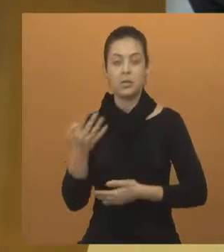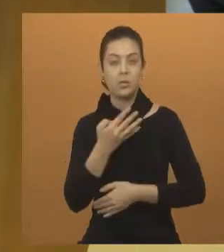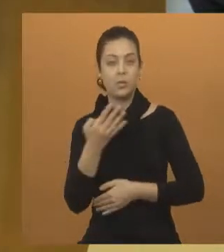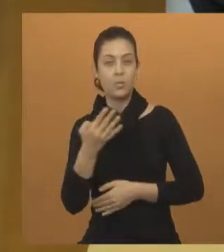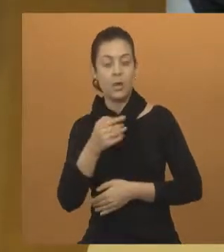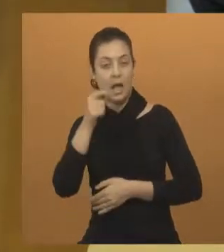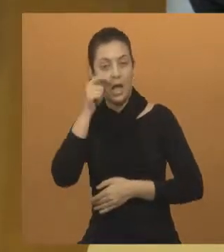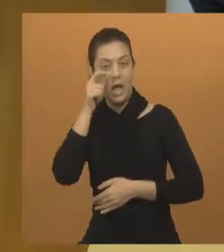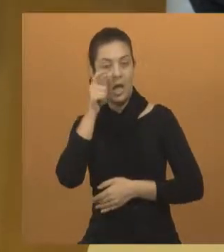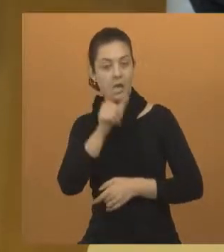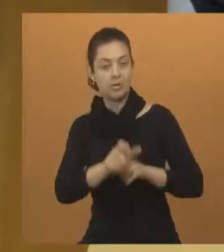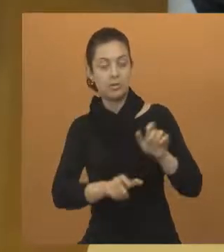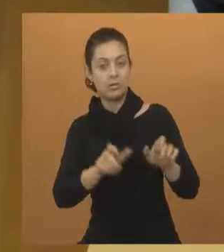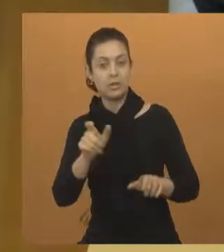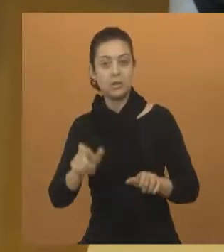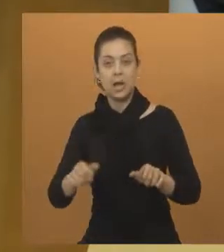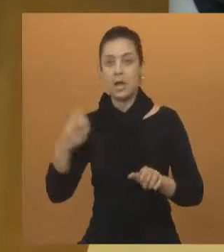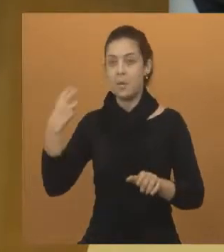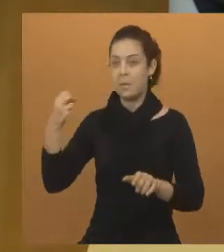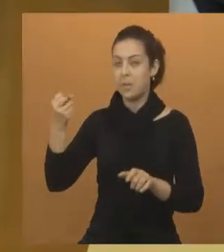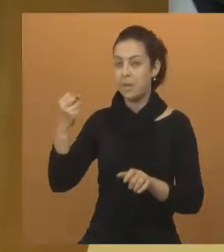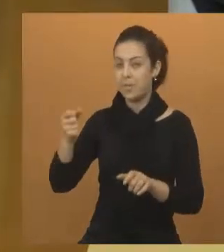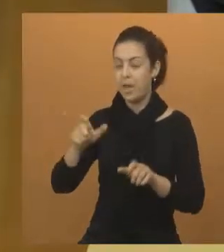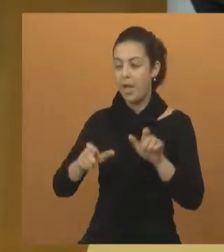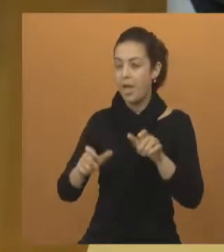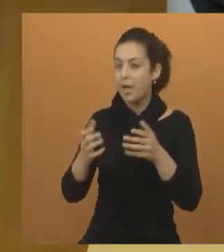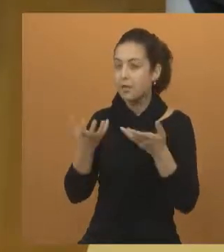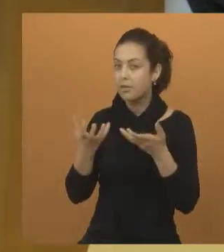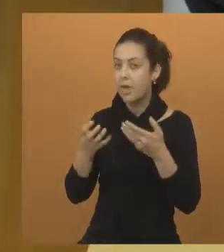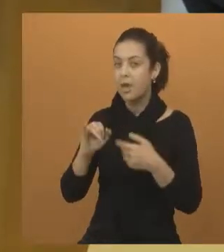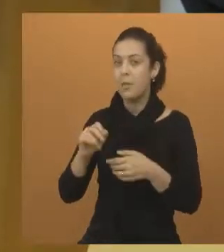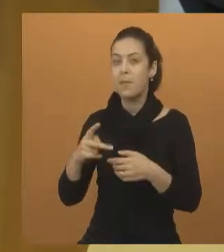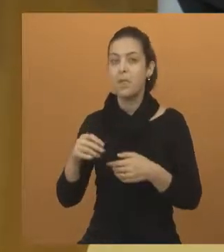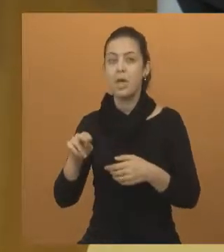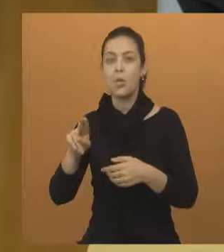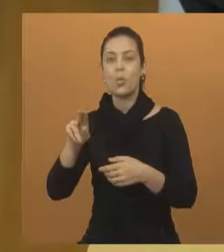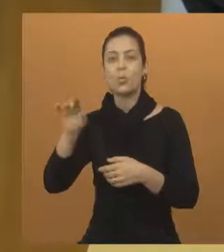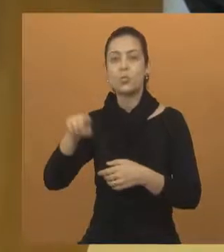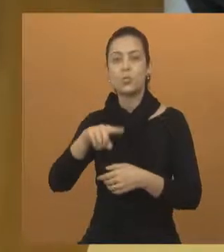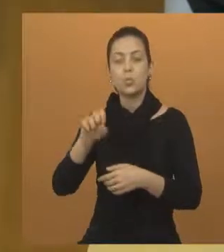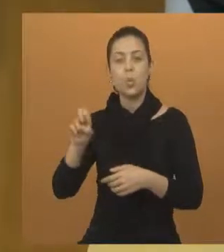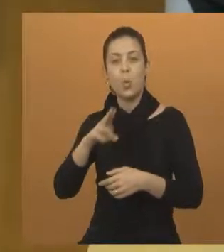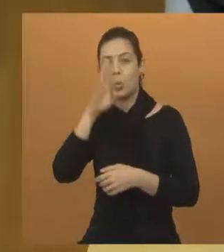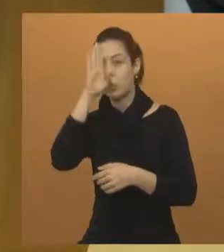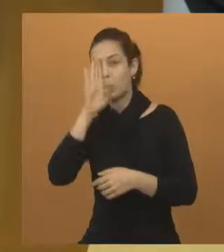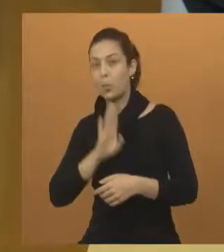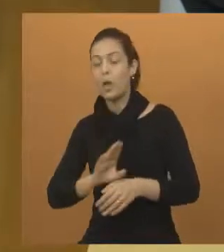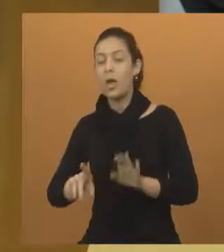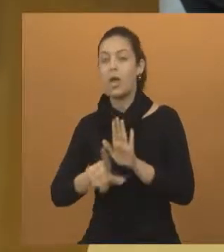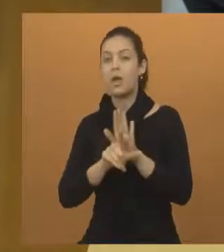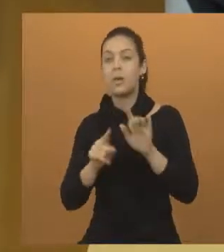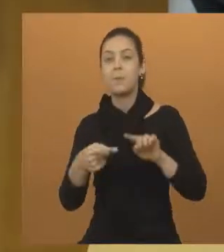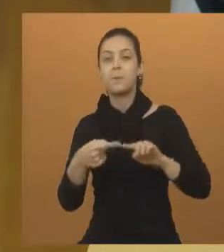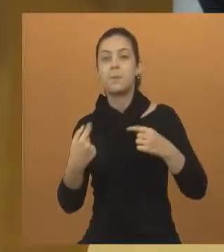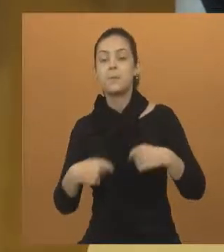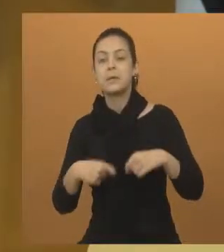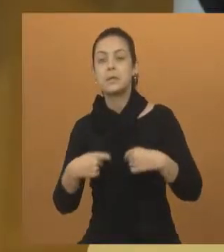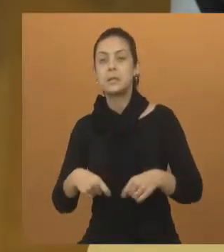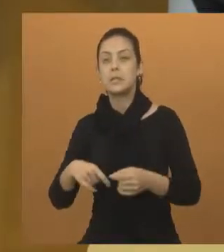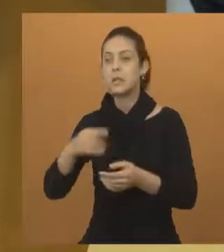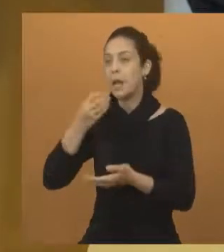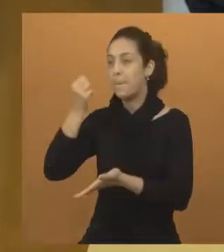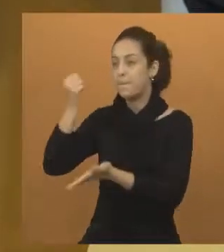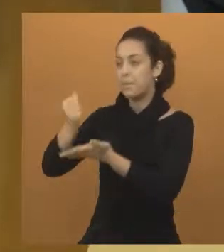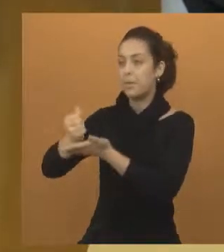o interessado em obter o benefício da isenção de créditos tributários de que trata esta lei deve protocolar